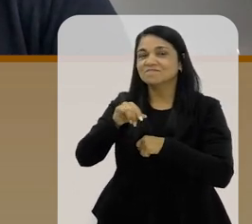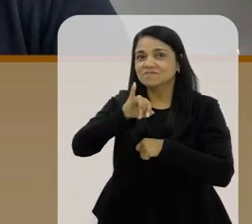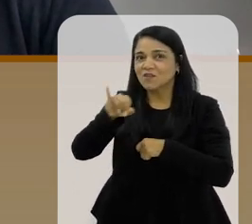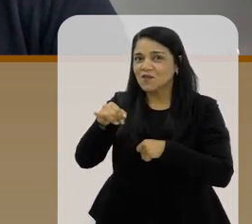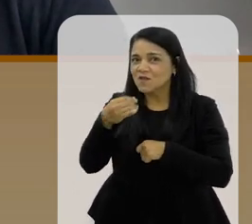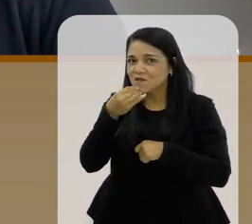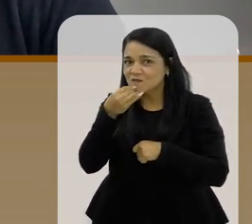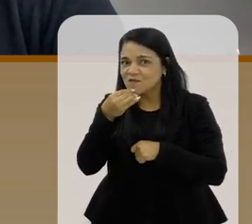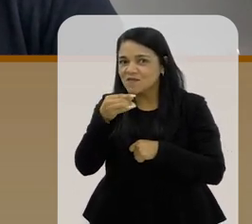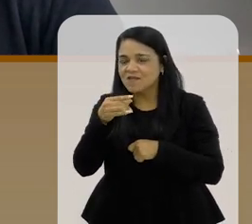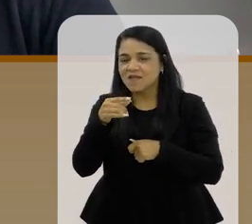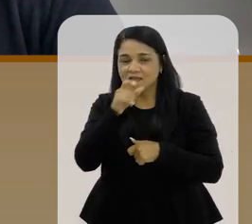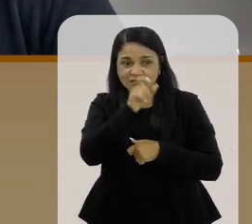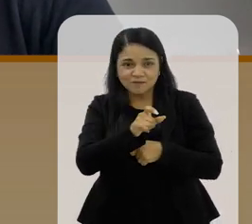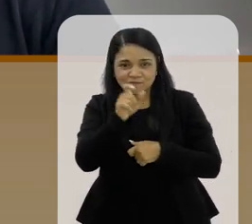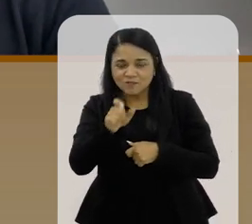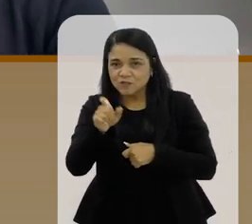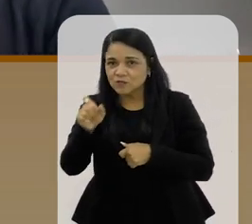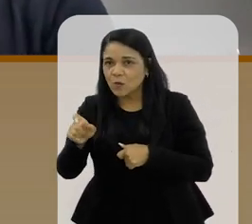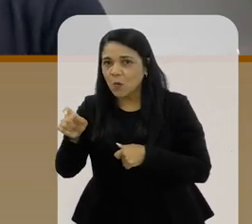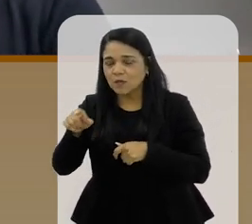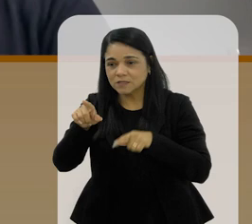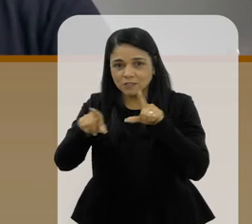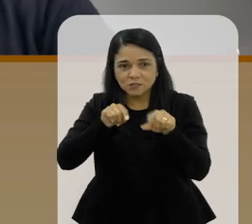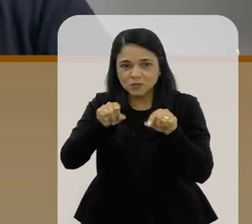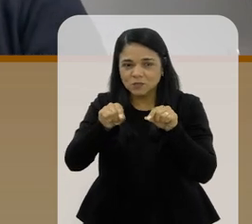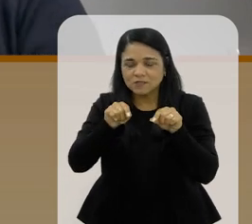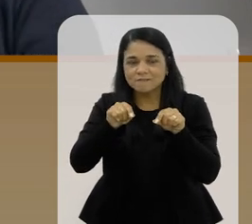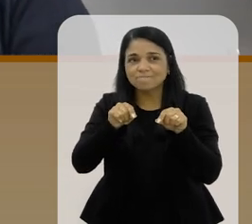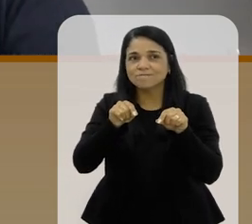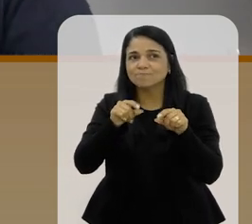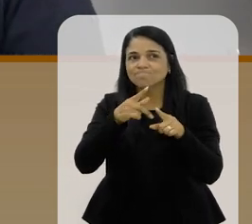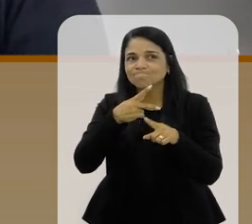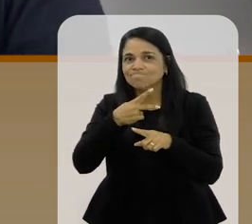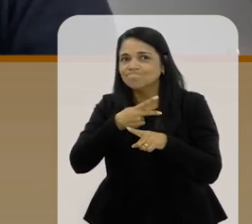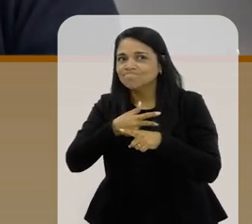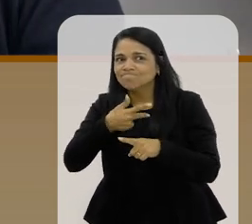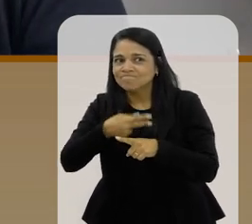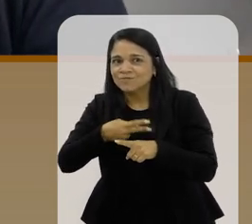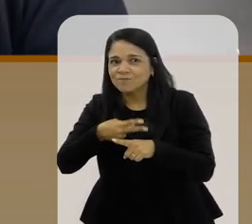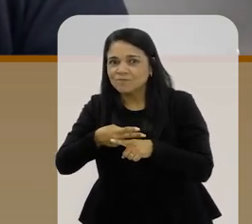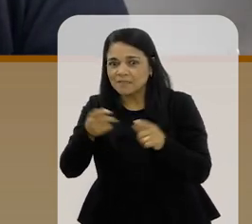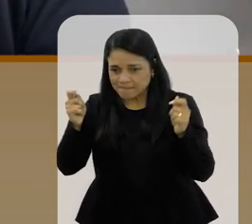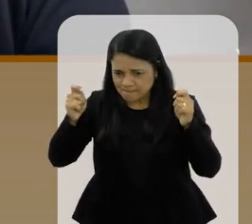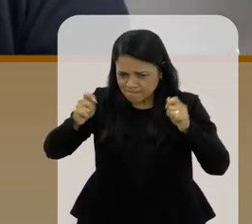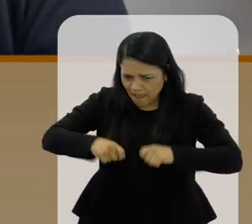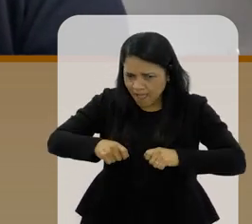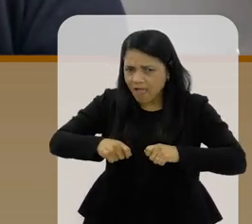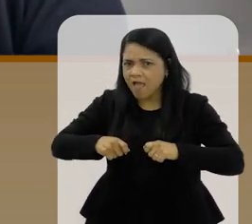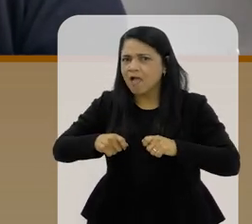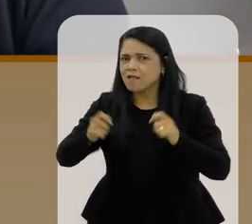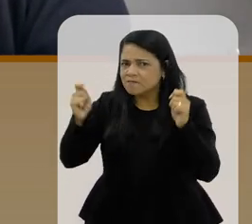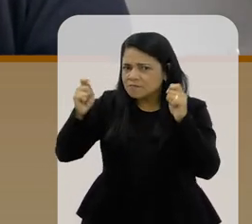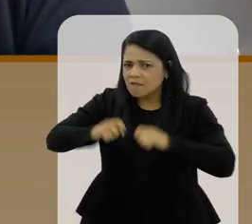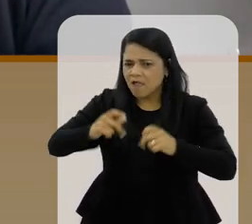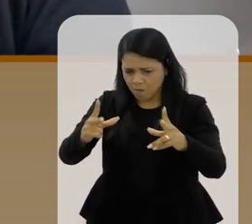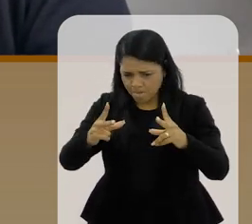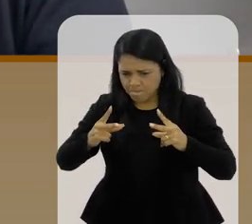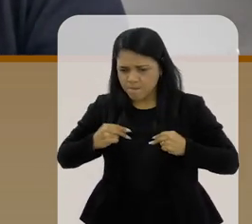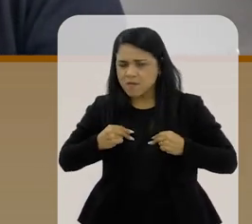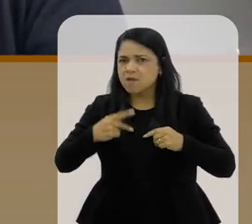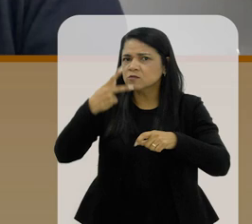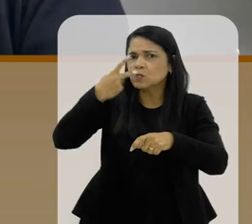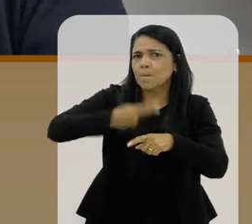que mexa com a cabeça desse possível ganhador, no sentido de provar que ele é capaz mesmo, né?